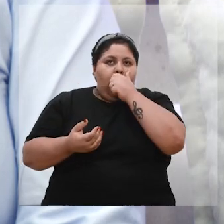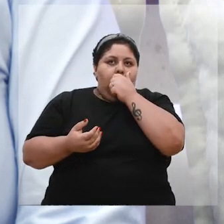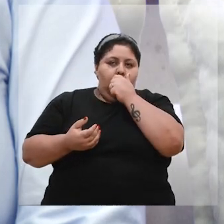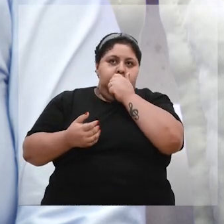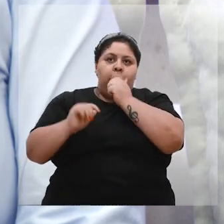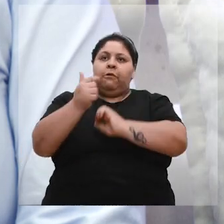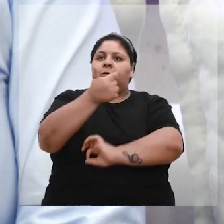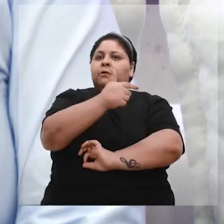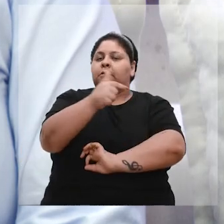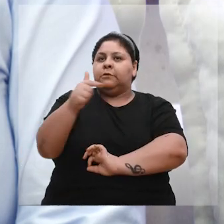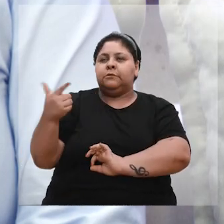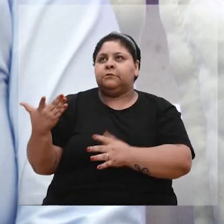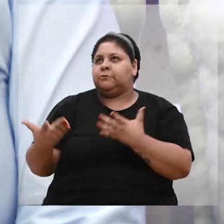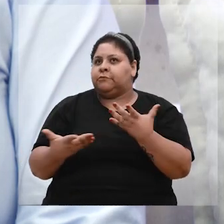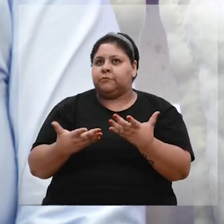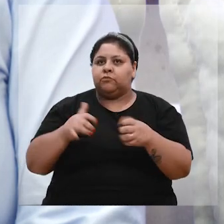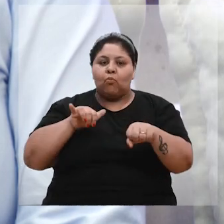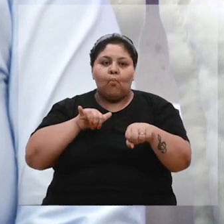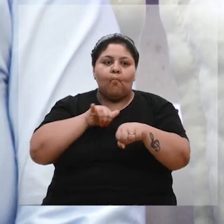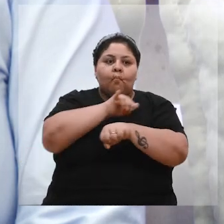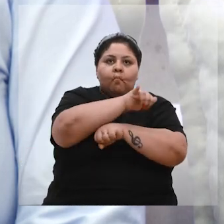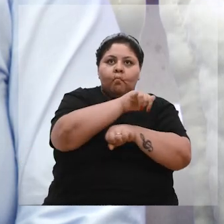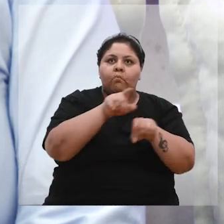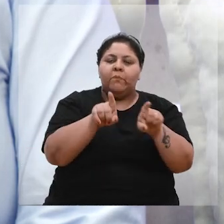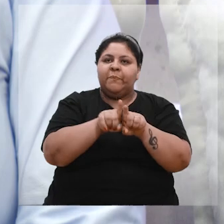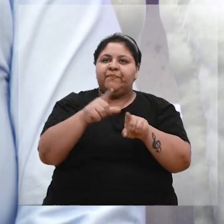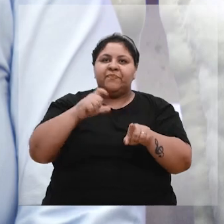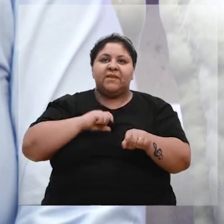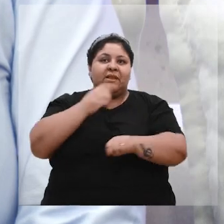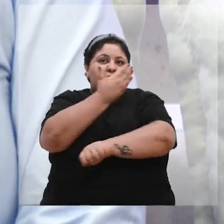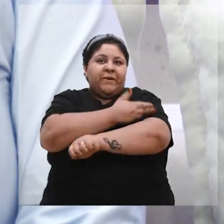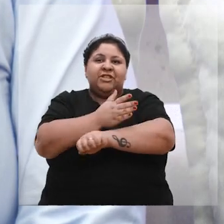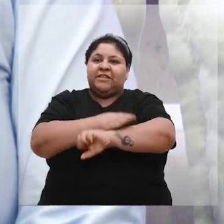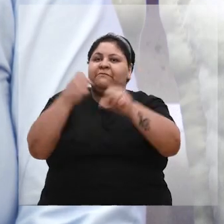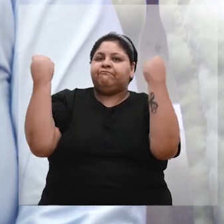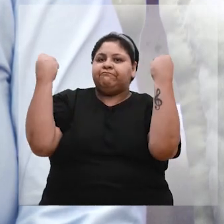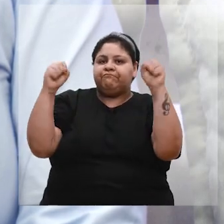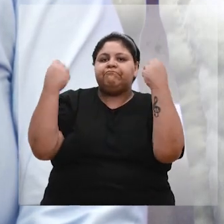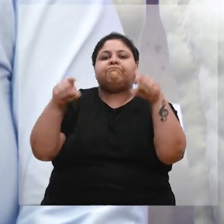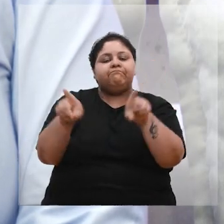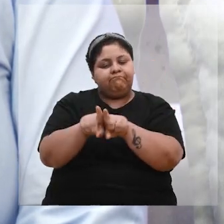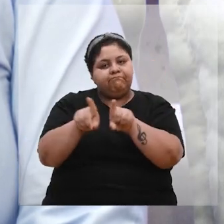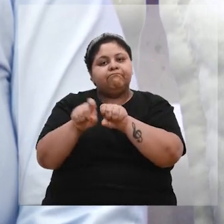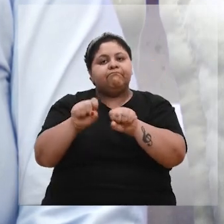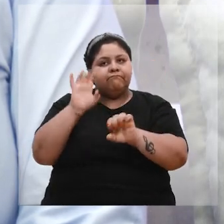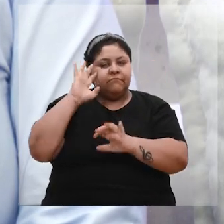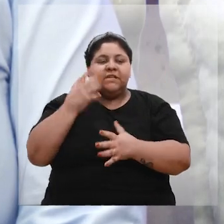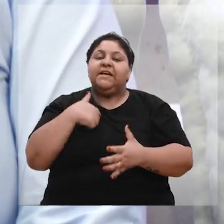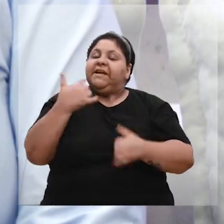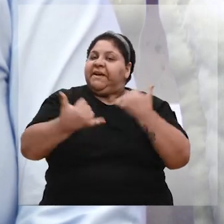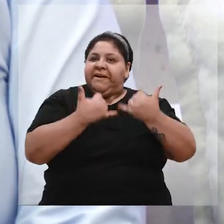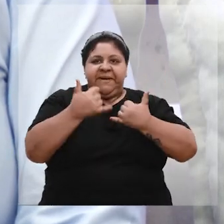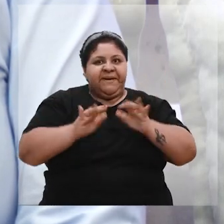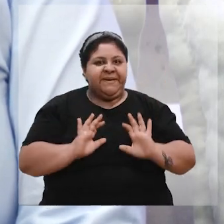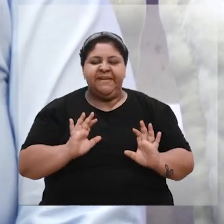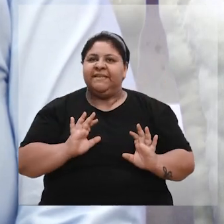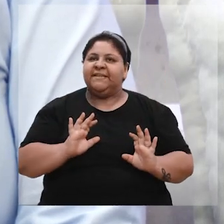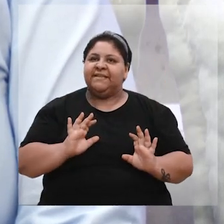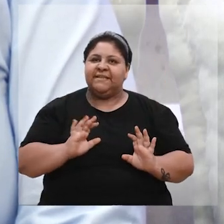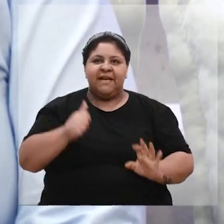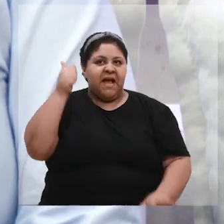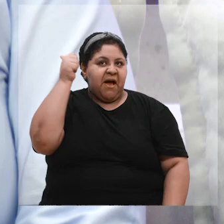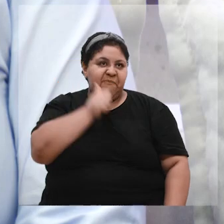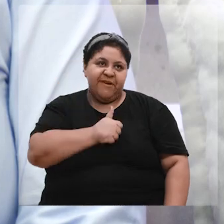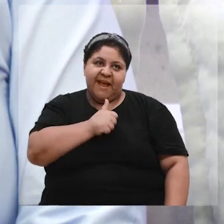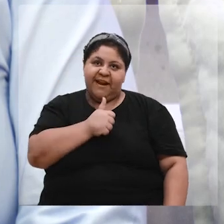noite, outras coisas, obesidade, sedentarismo, não praticar atividade física. Então, eu brinco assim, que